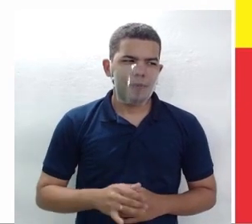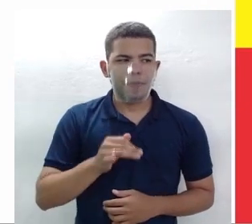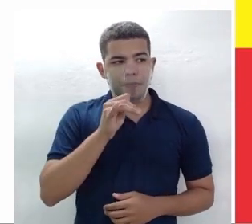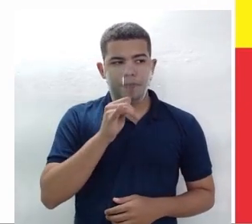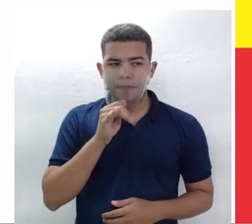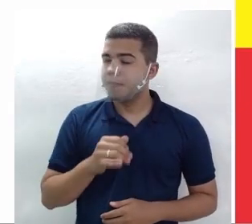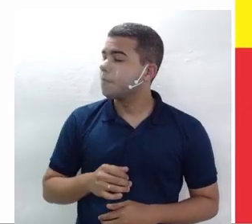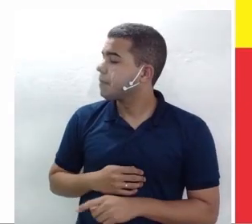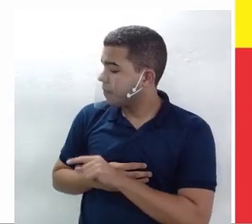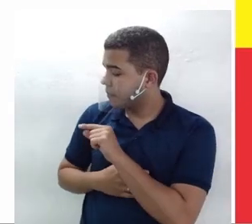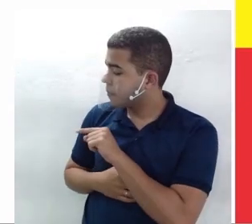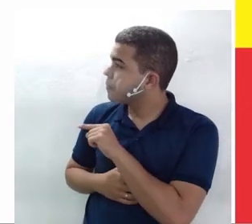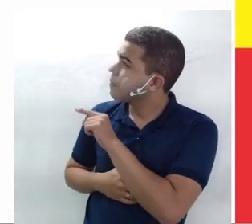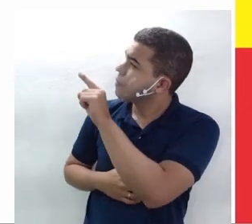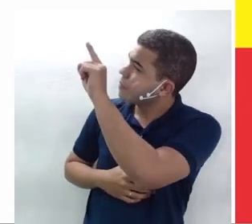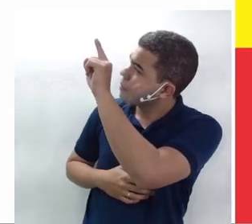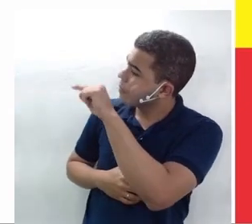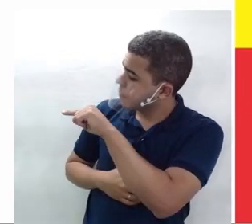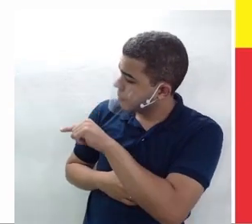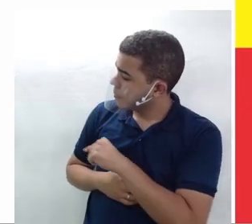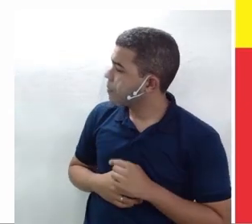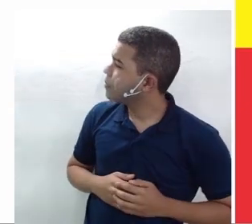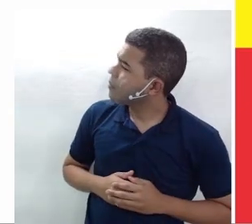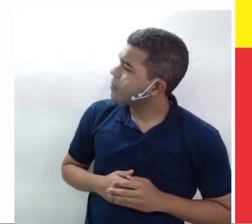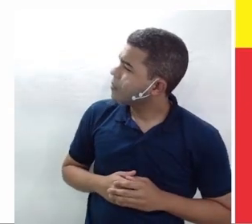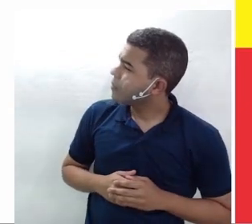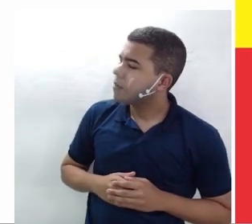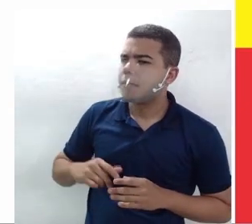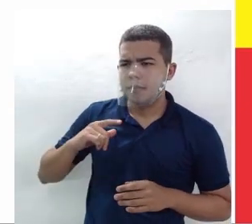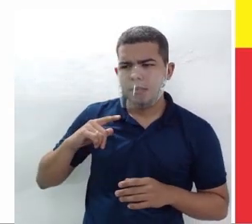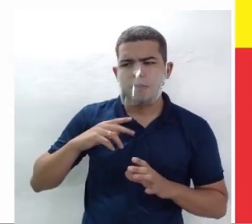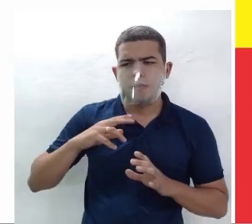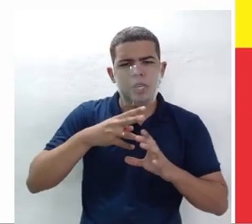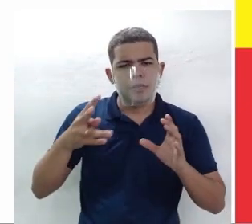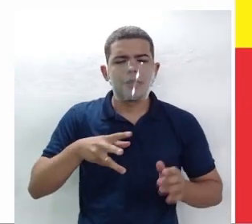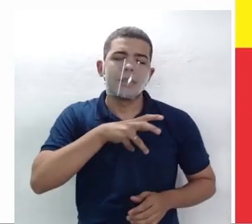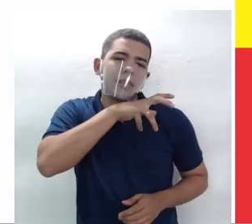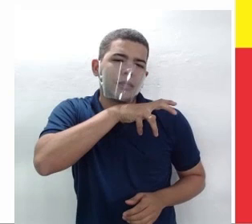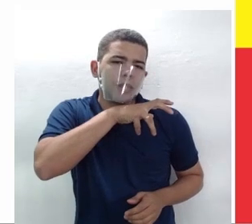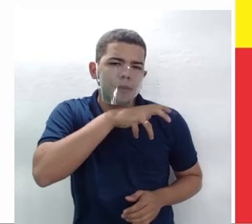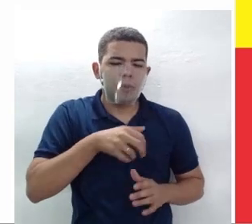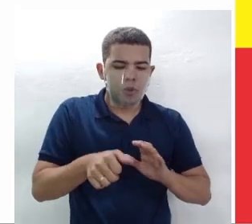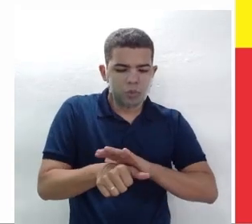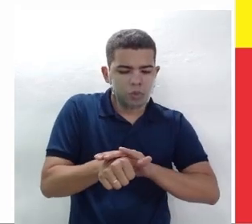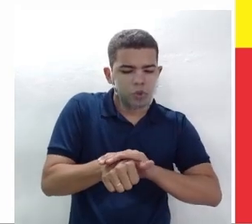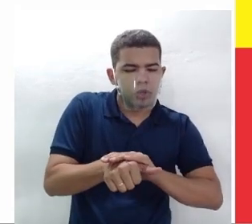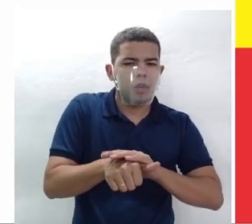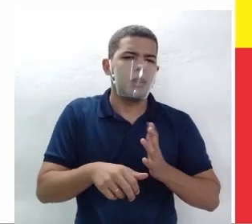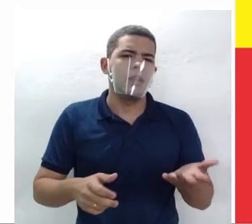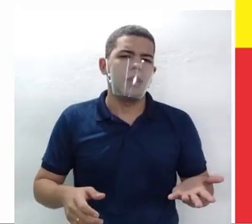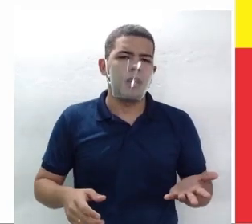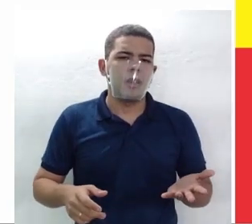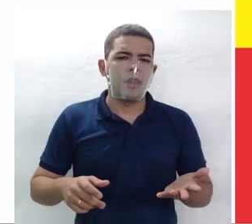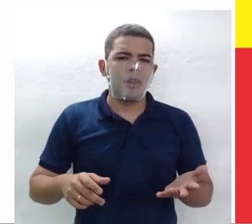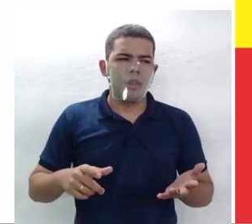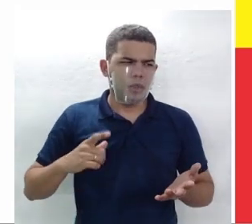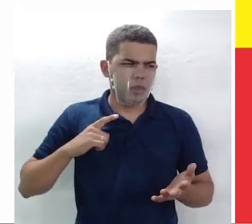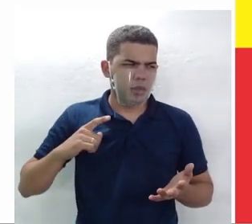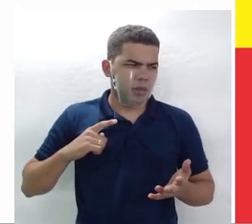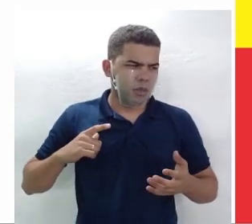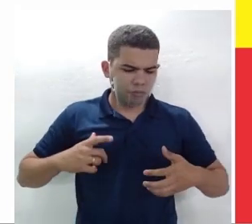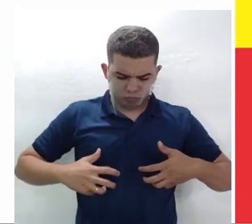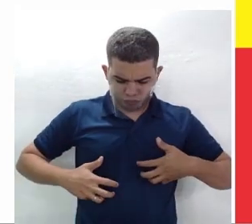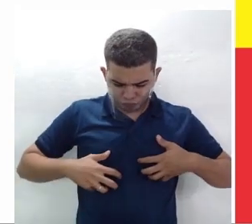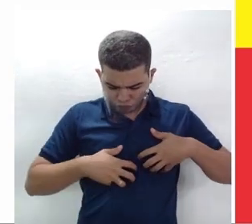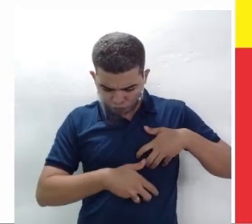na imagem que eu tenho uma célula animal, existe aí uma tartaruga, os órgãos, né? O